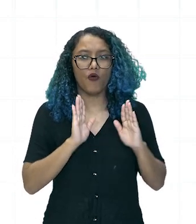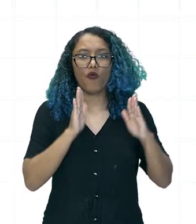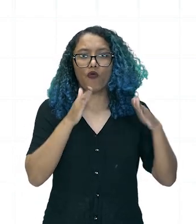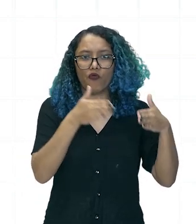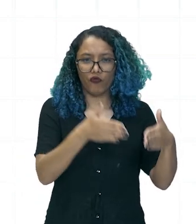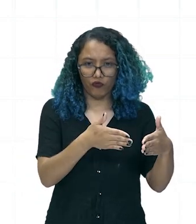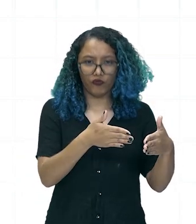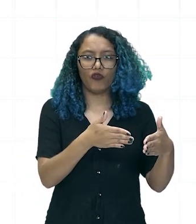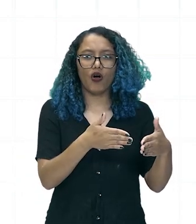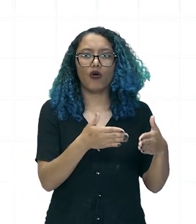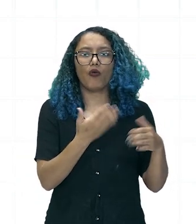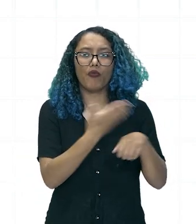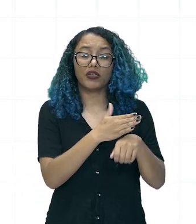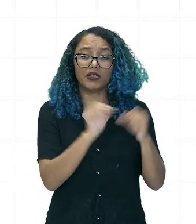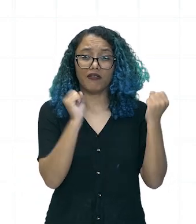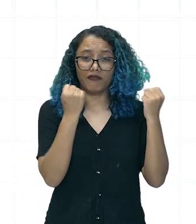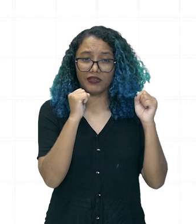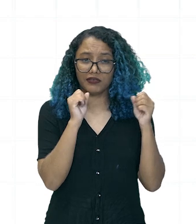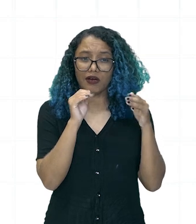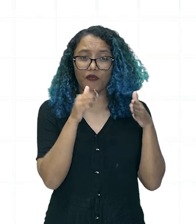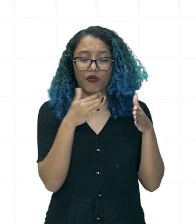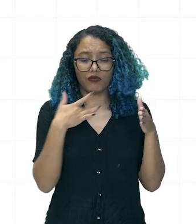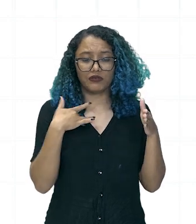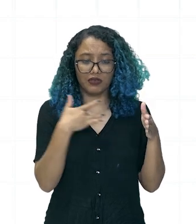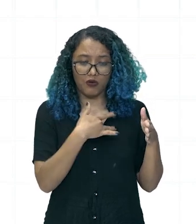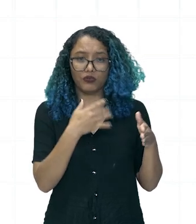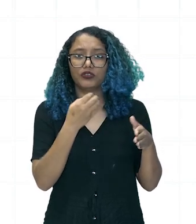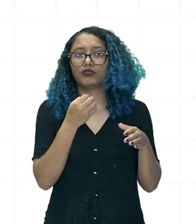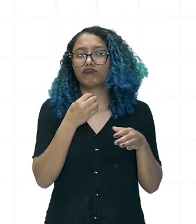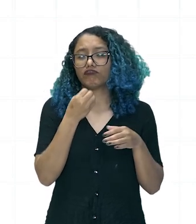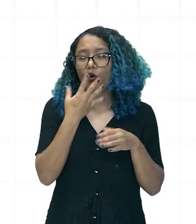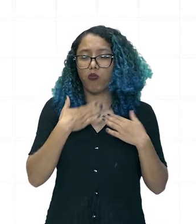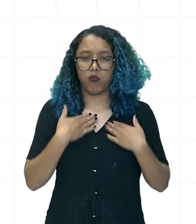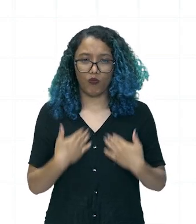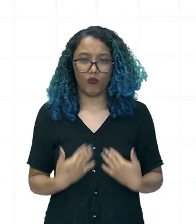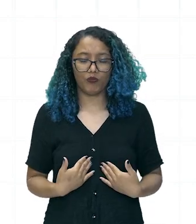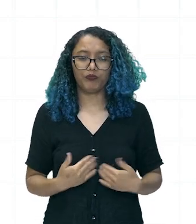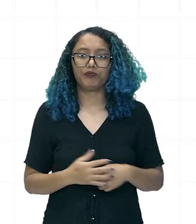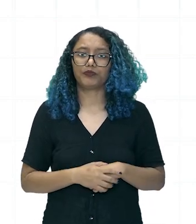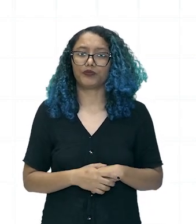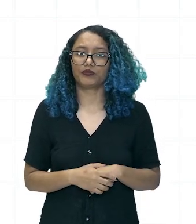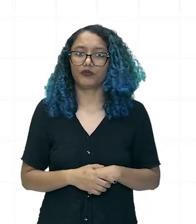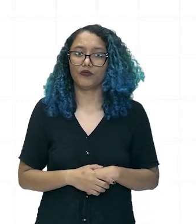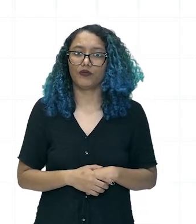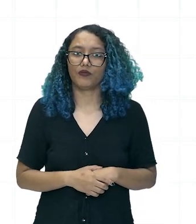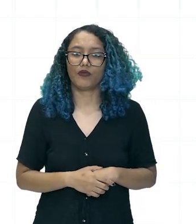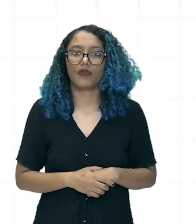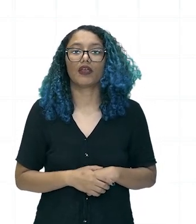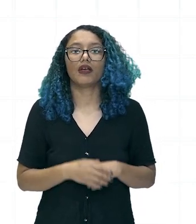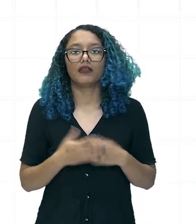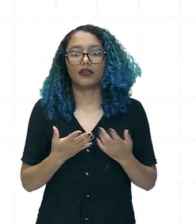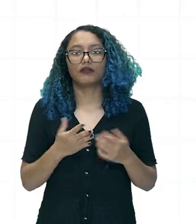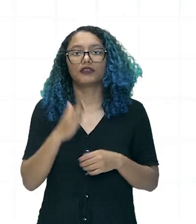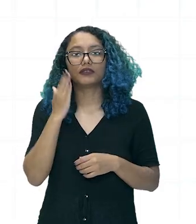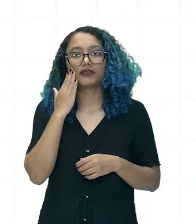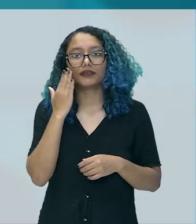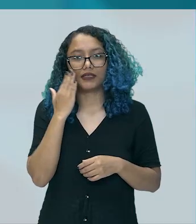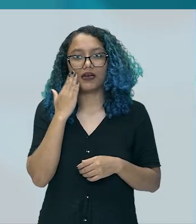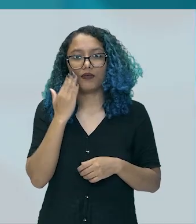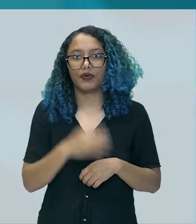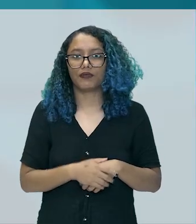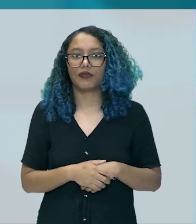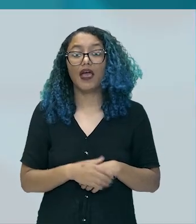deixar mais ágil. Mas aí, o que seria realmente a ginástica? É uma atividade, é uma ação,